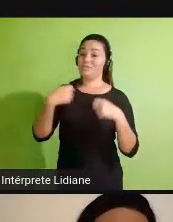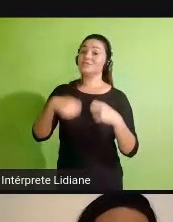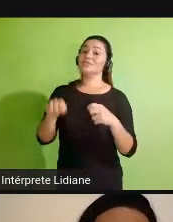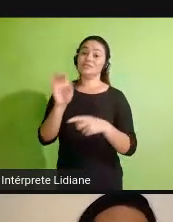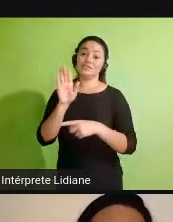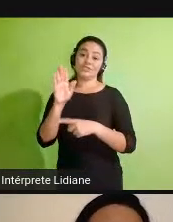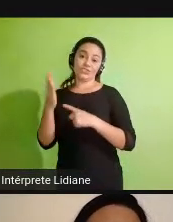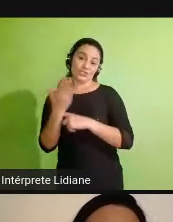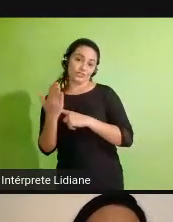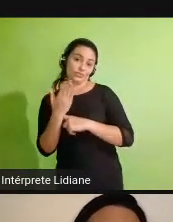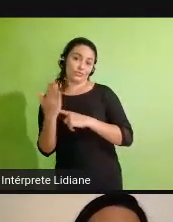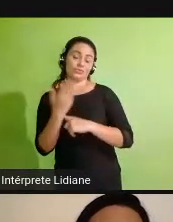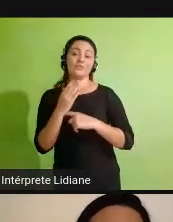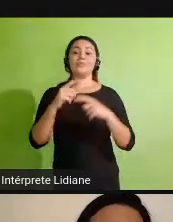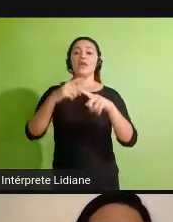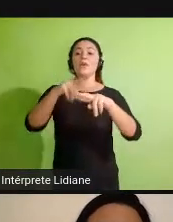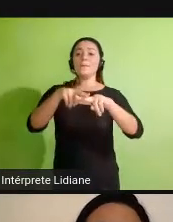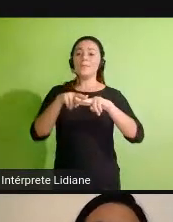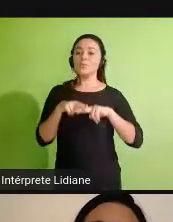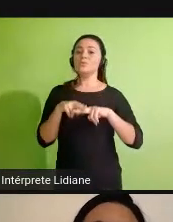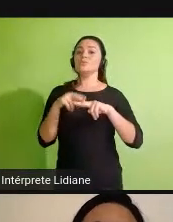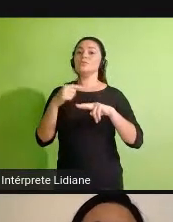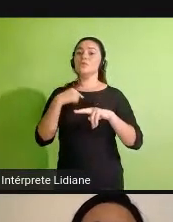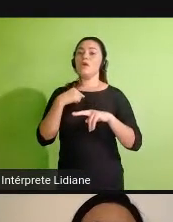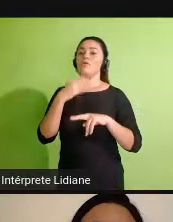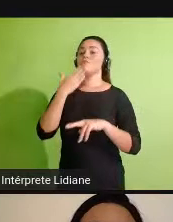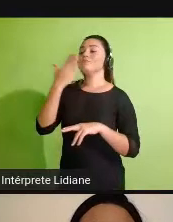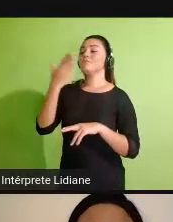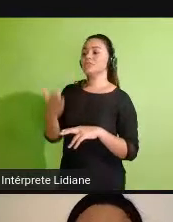esse coletivo, que era um coletivo de jornalistas